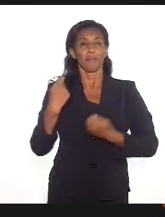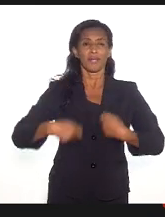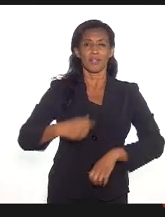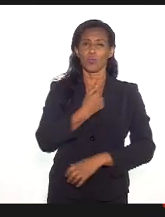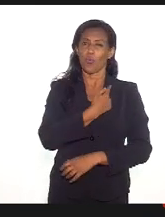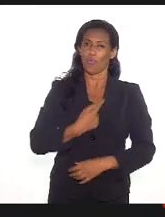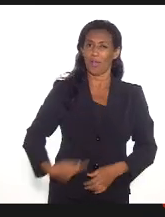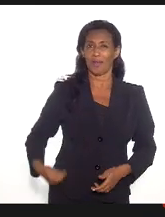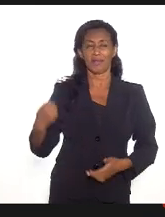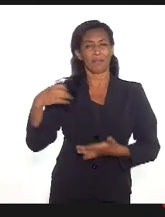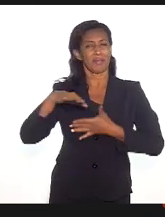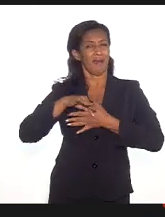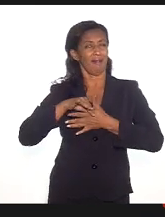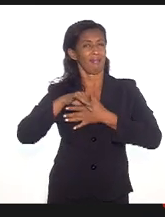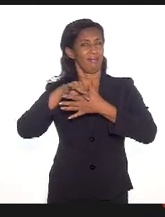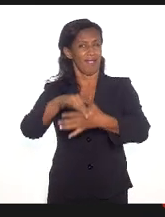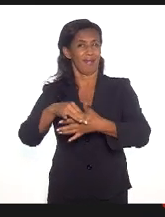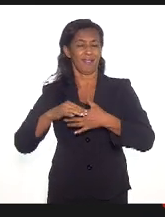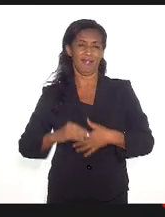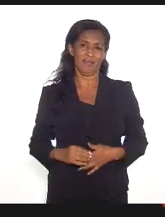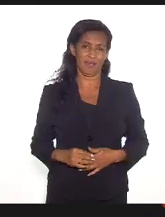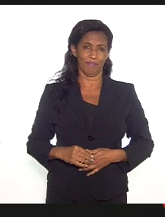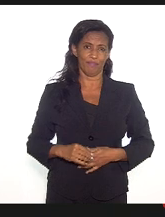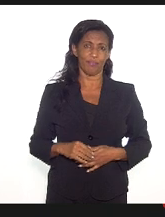preciso liderança. Então,